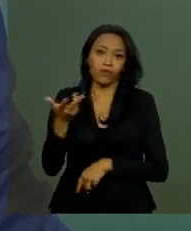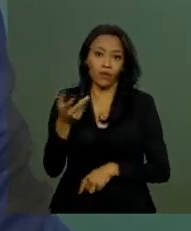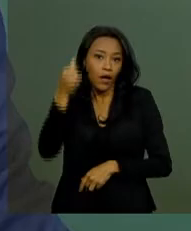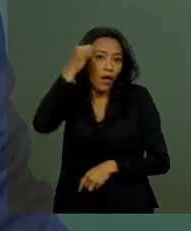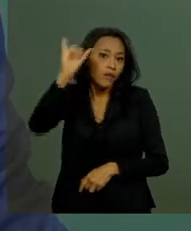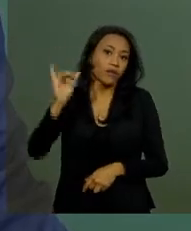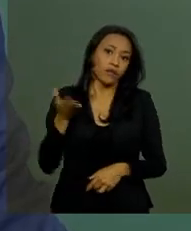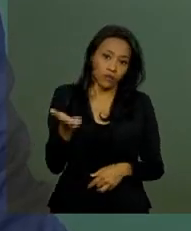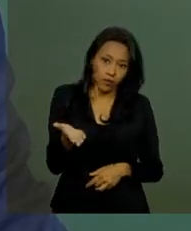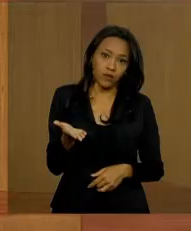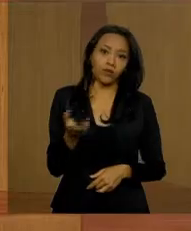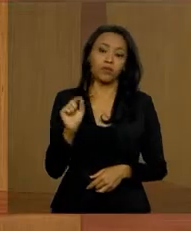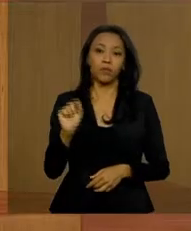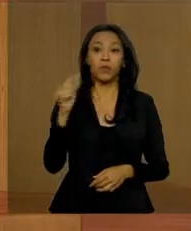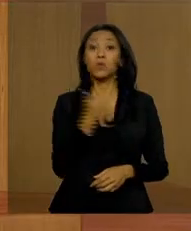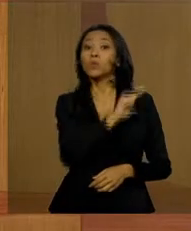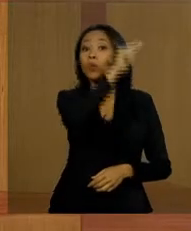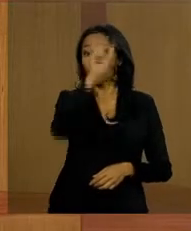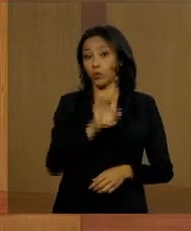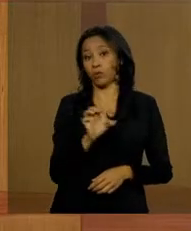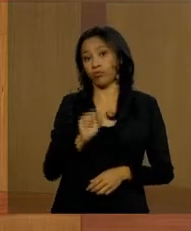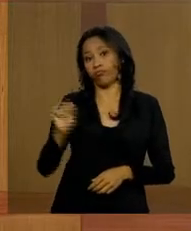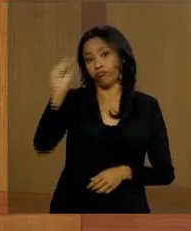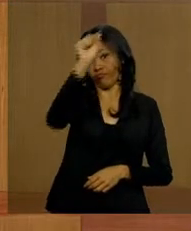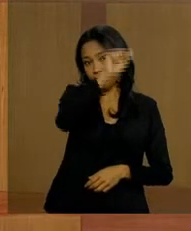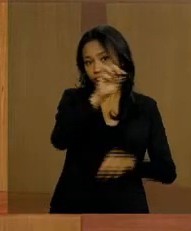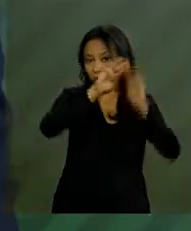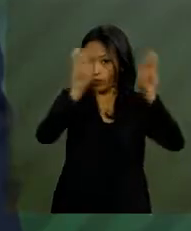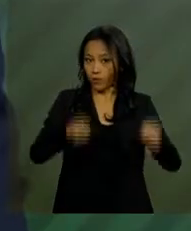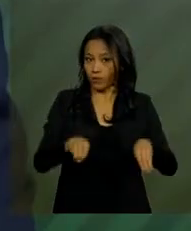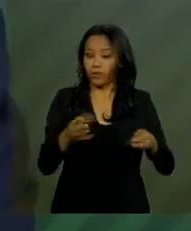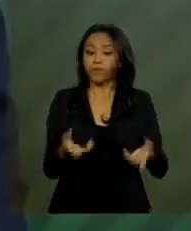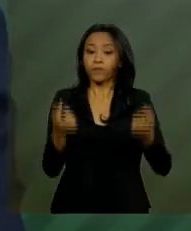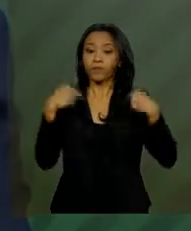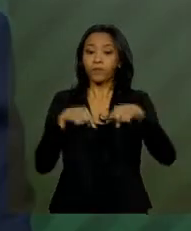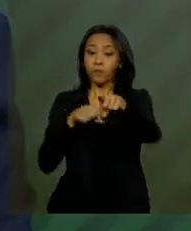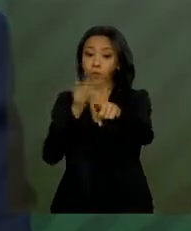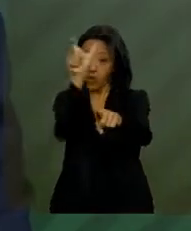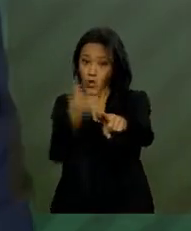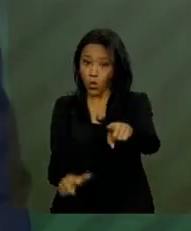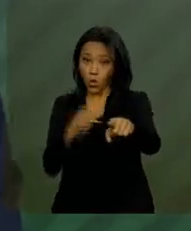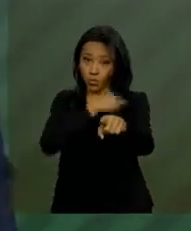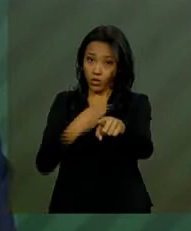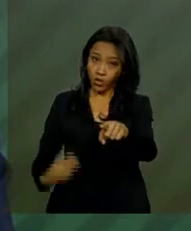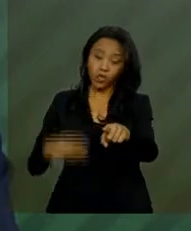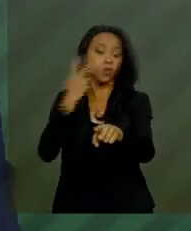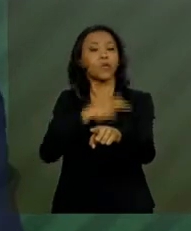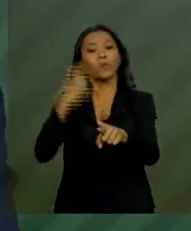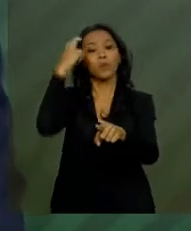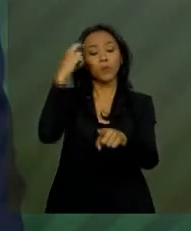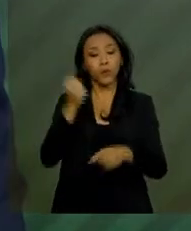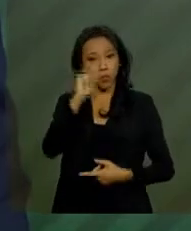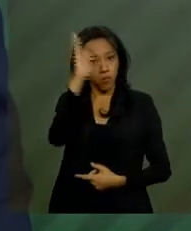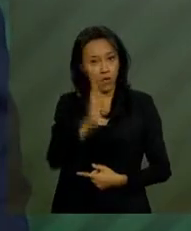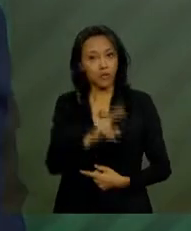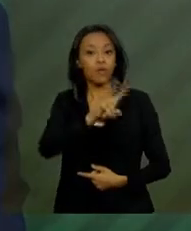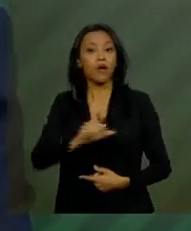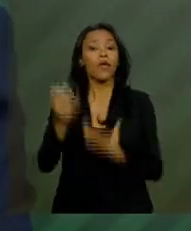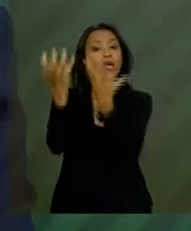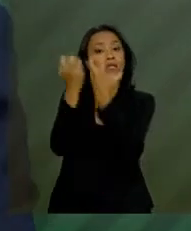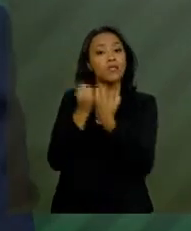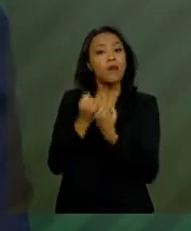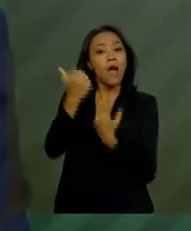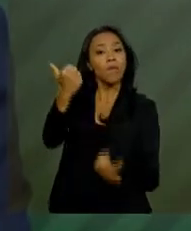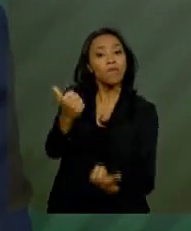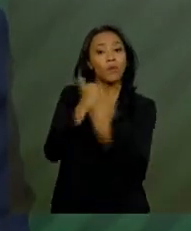venha a ocorrer o ministro da cultura sérgio sá leitão destacou que o brasil receberá também o apoio de técnicos